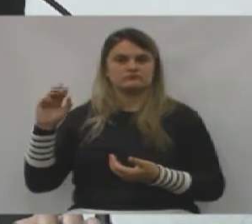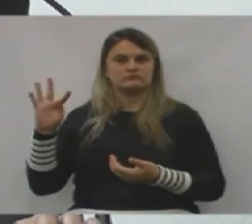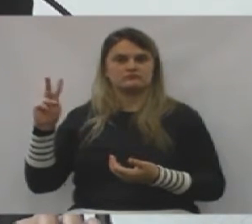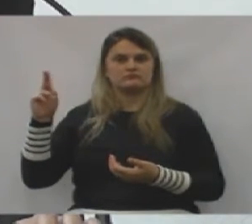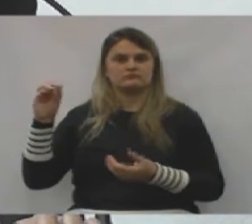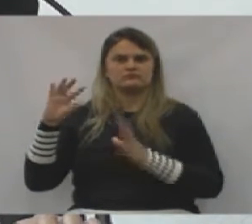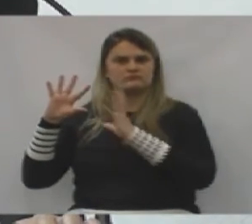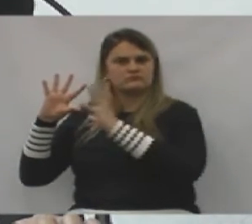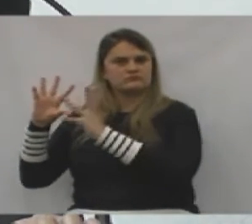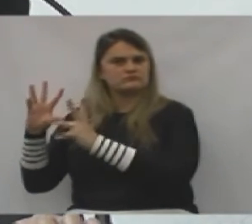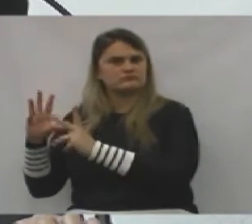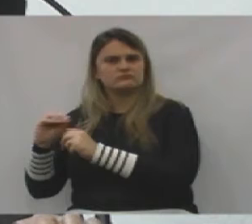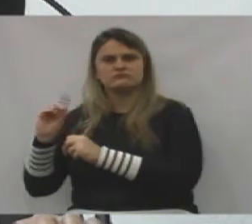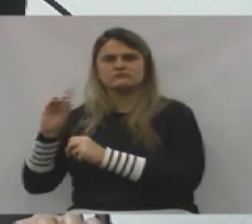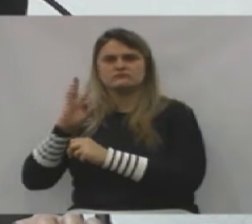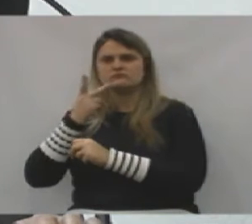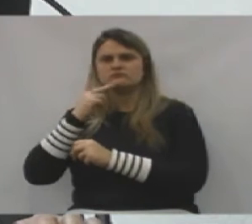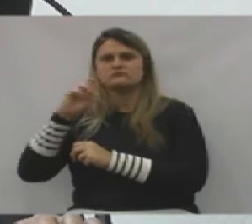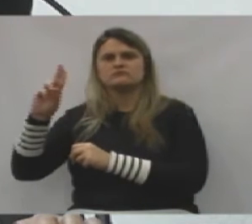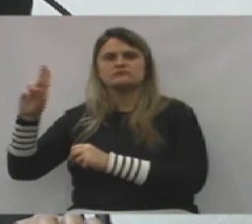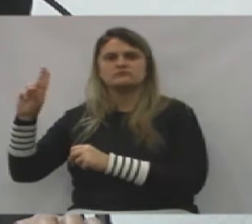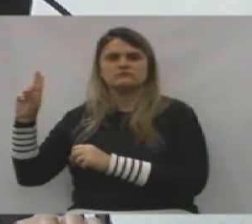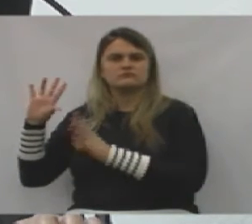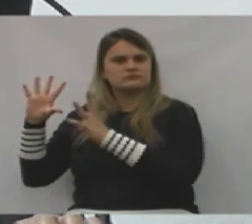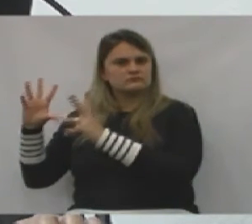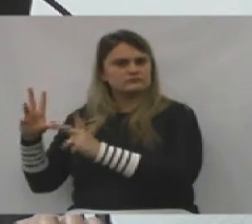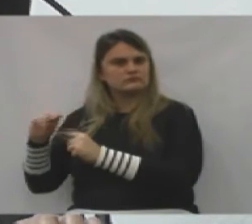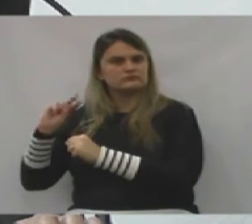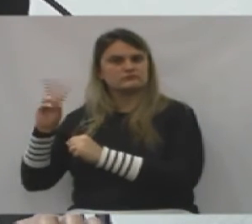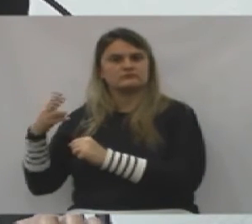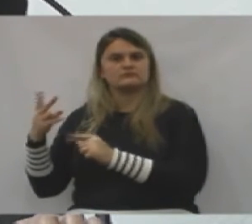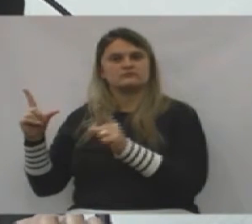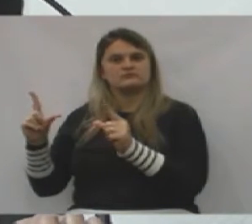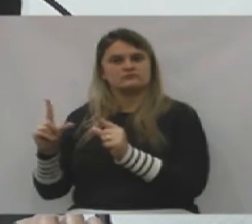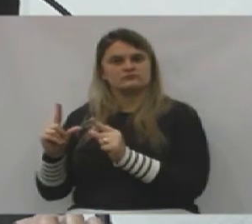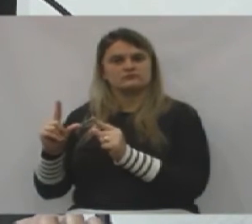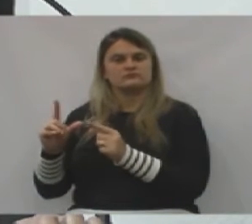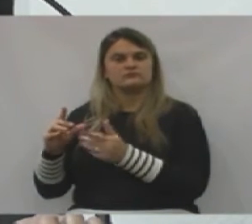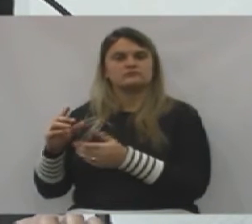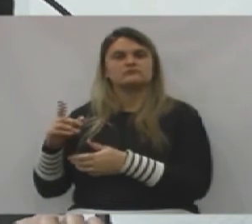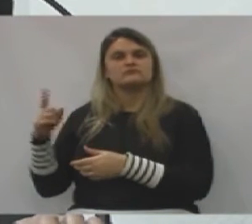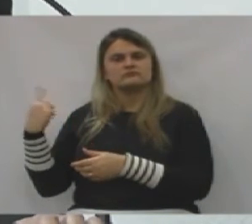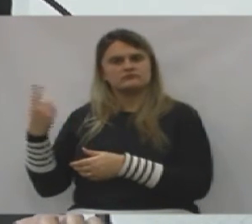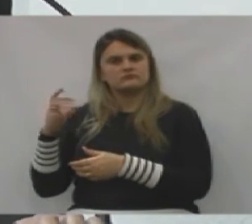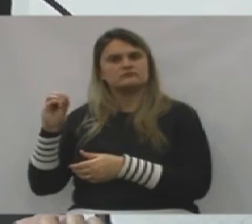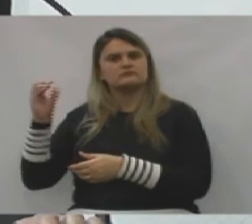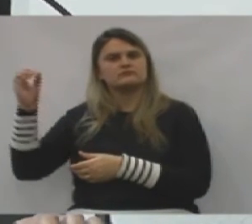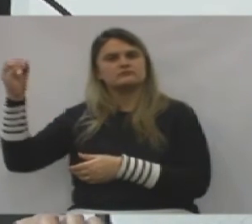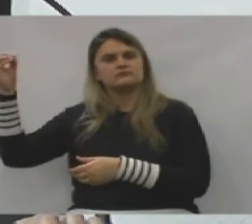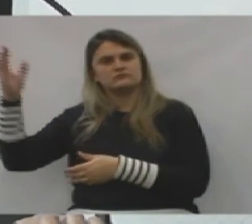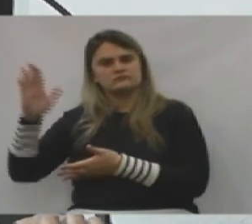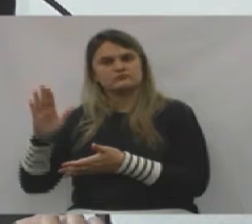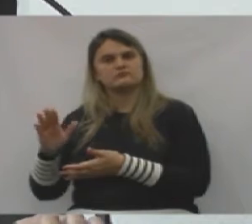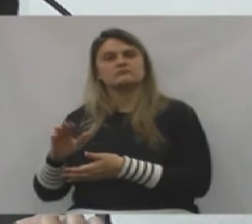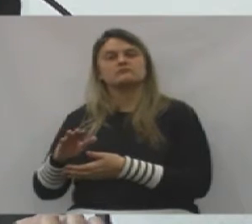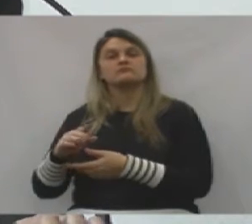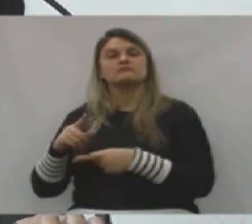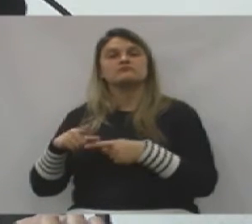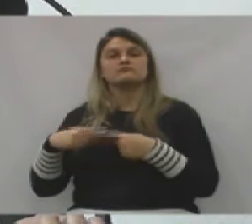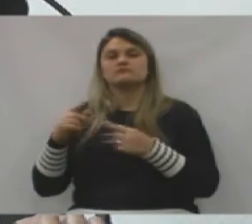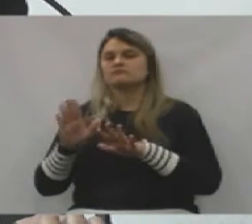Ou seja, todos, não vou ficar aqui citando todos vocês, que eu sei que vocês viajaram várias vezes